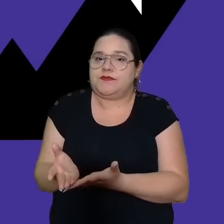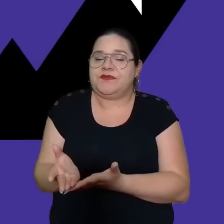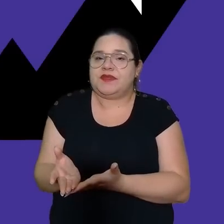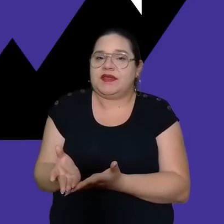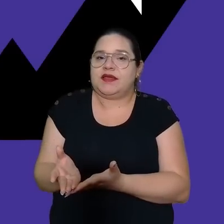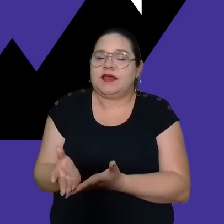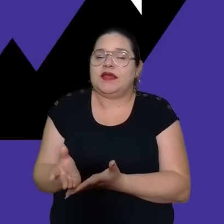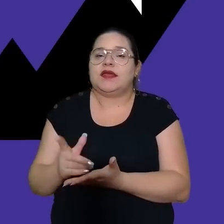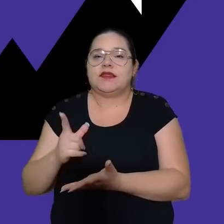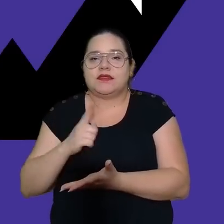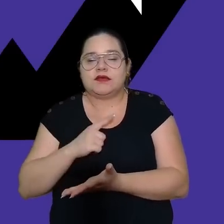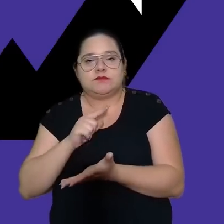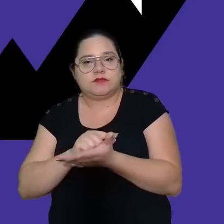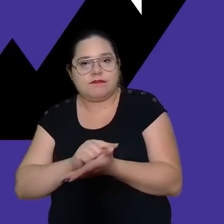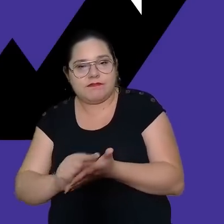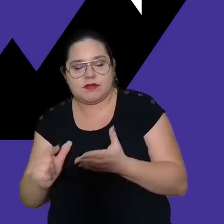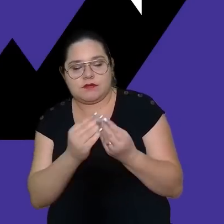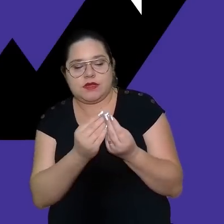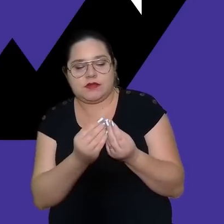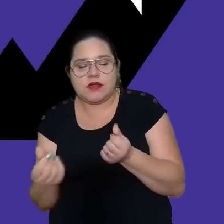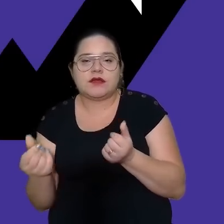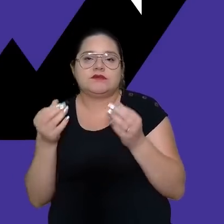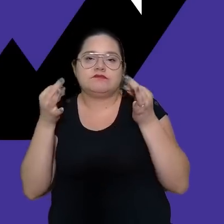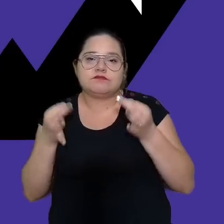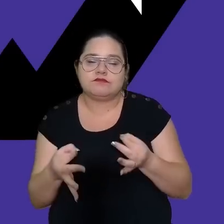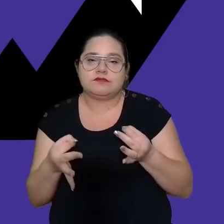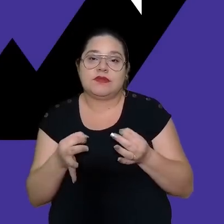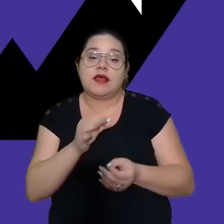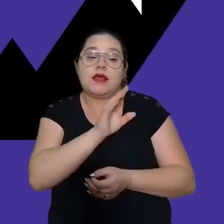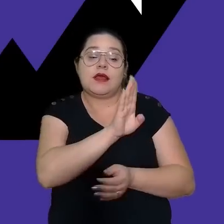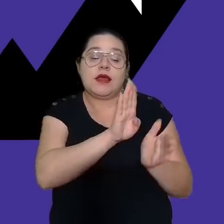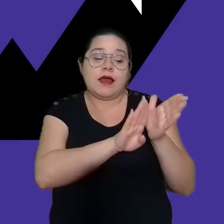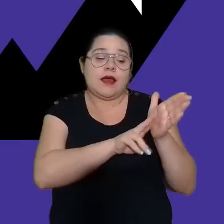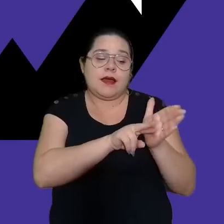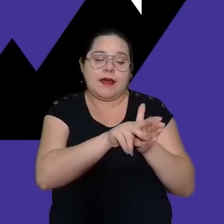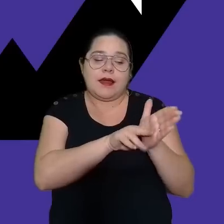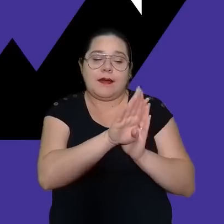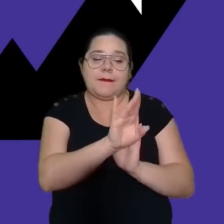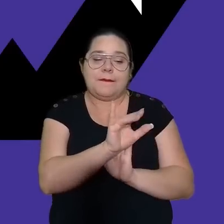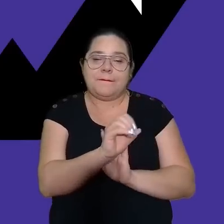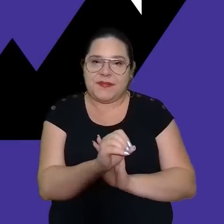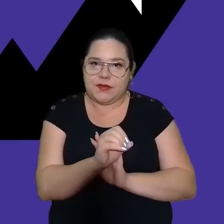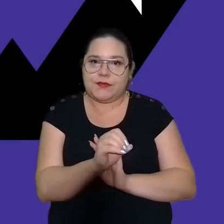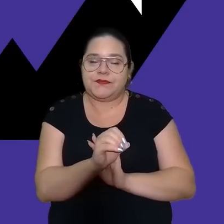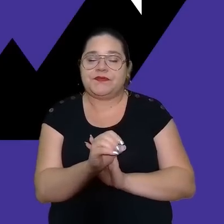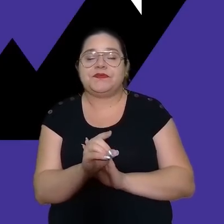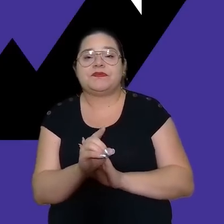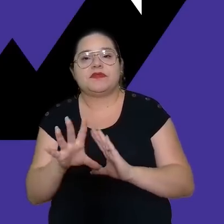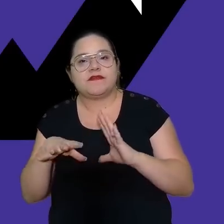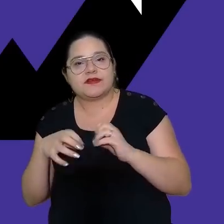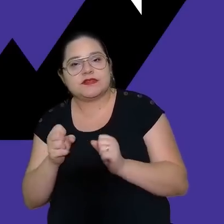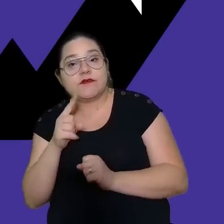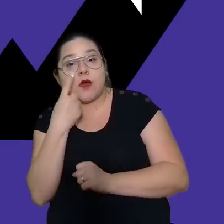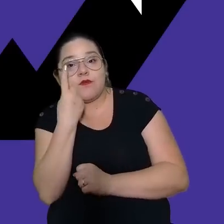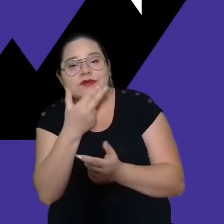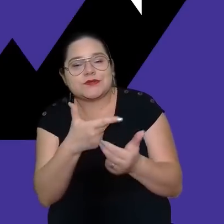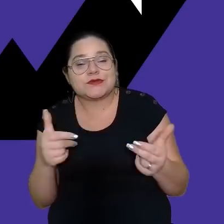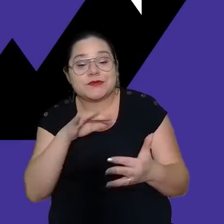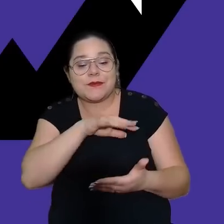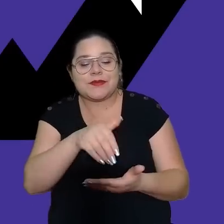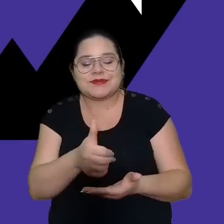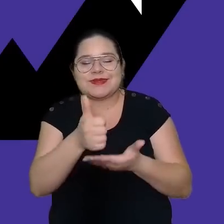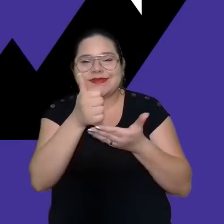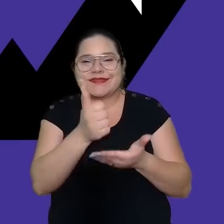que seja com qualidade, etc. Mas o biodefensivo, sem dúvida, é um dos aspectos da sustentabilidade do processo